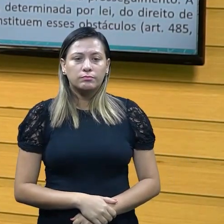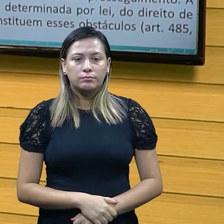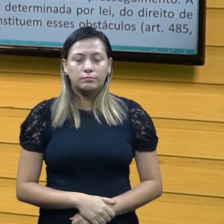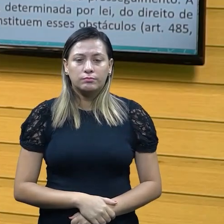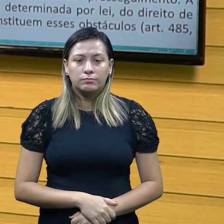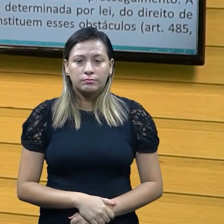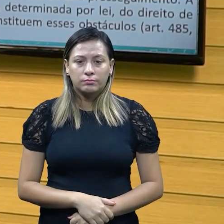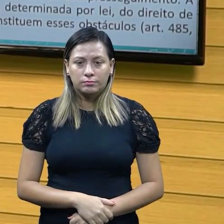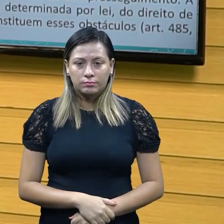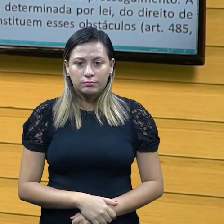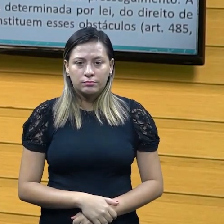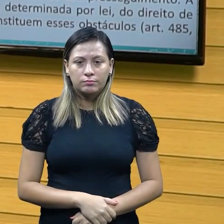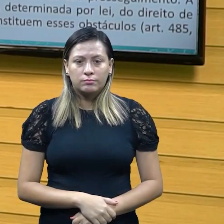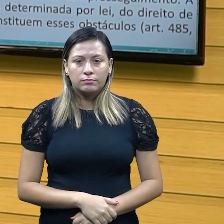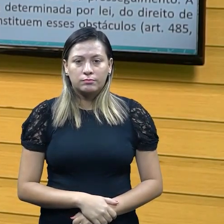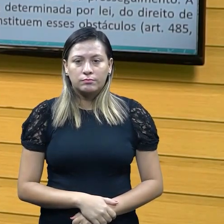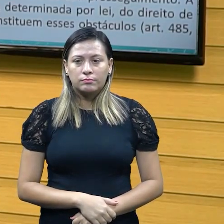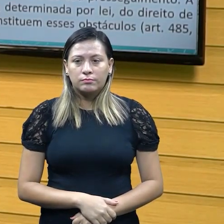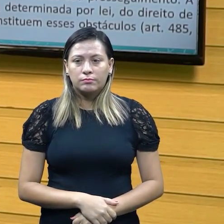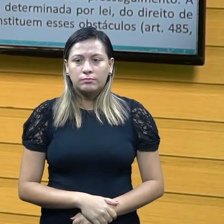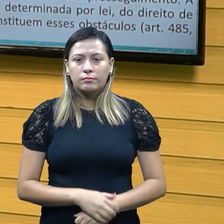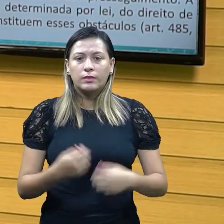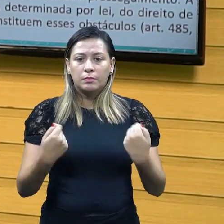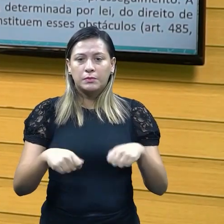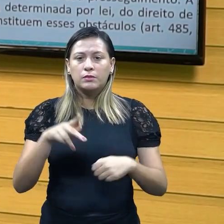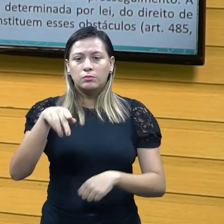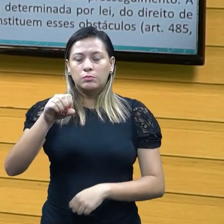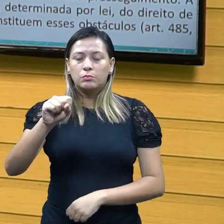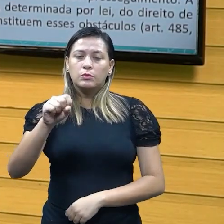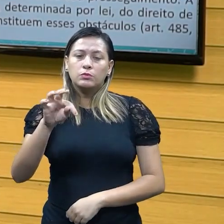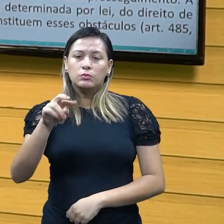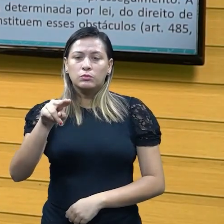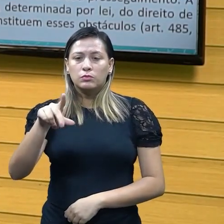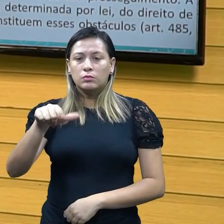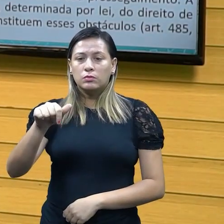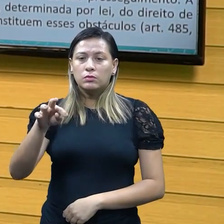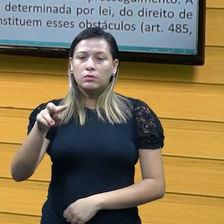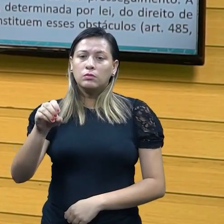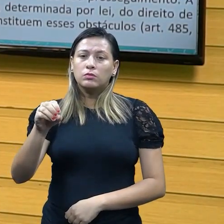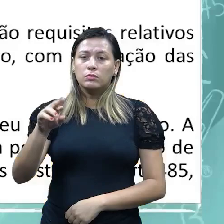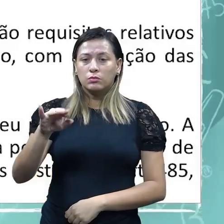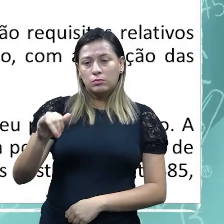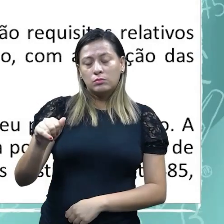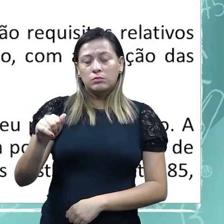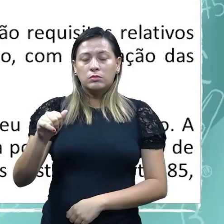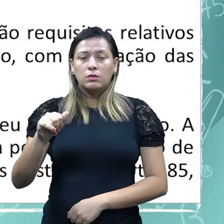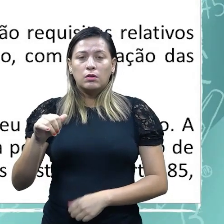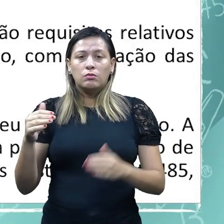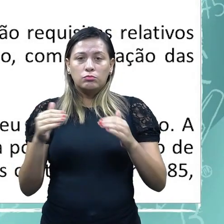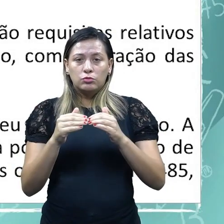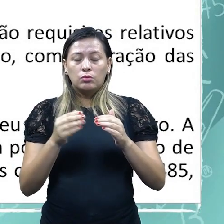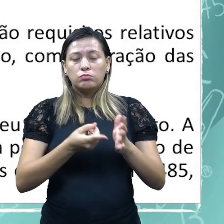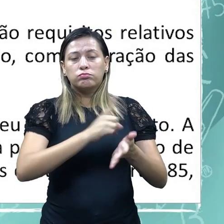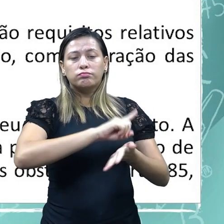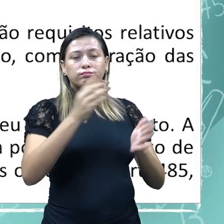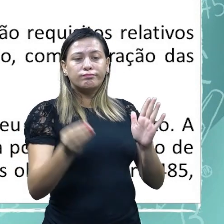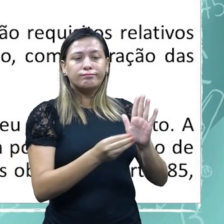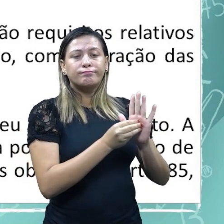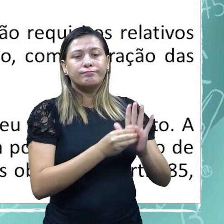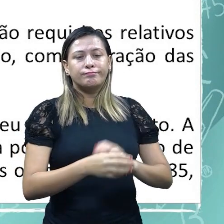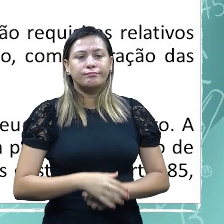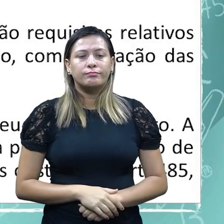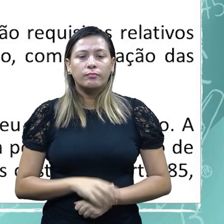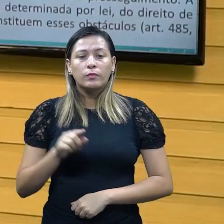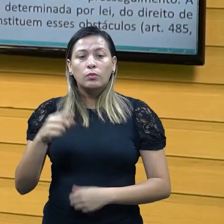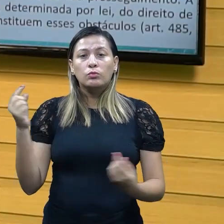contempla, não existirá capacidade postulatória que deve coexistir com os demais pressupostos. Pressupostos